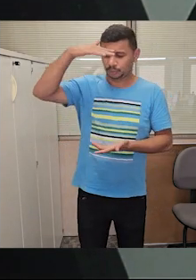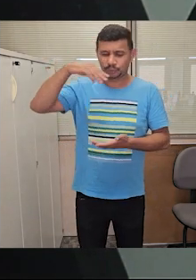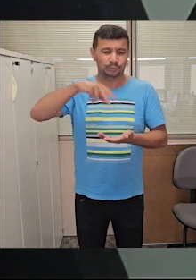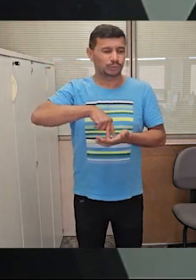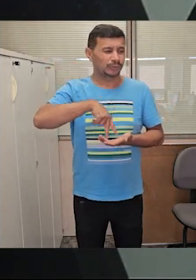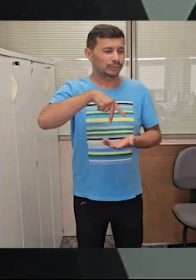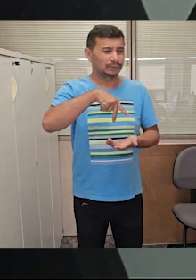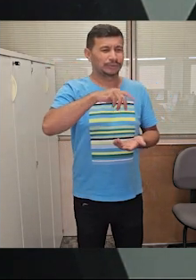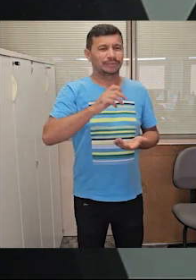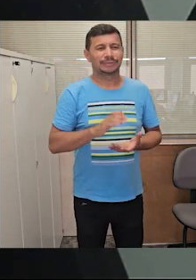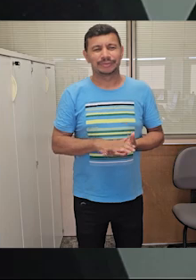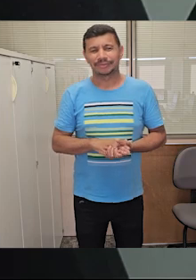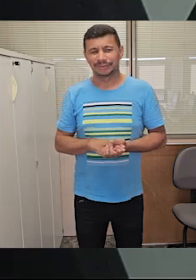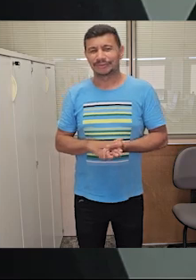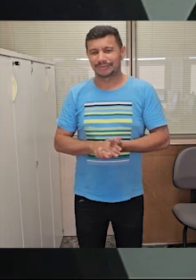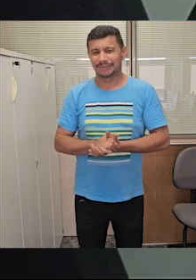outros, né?